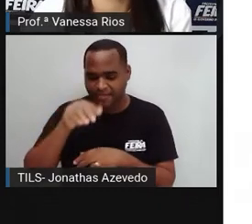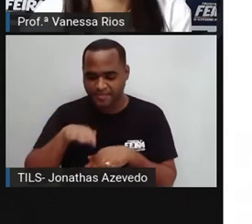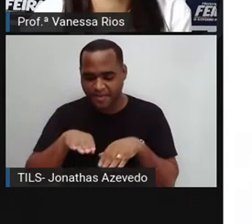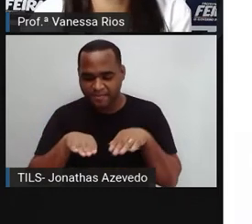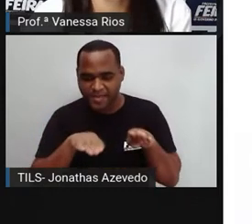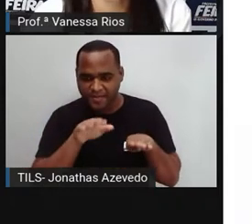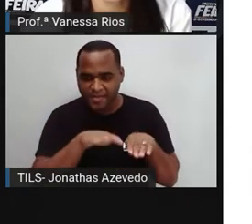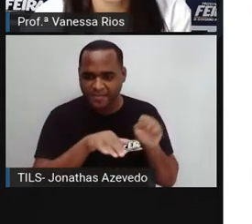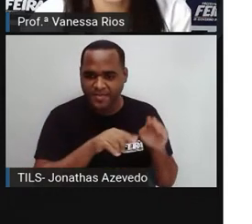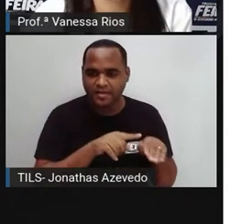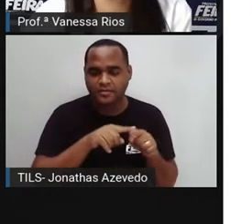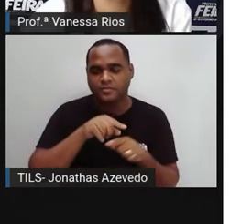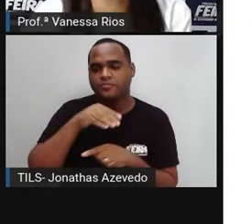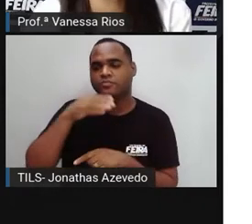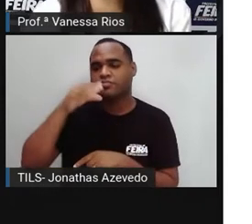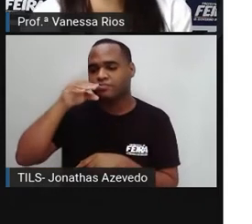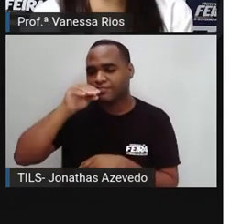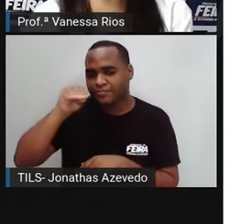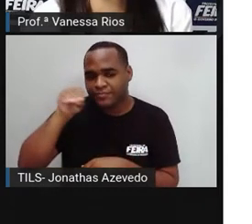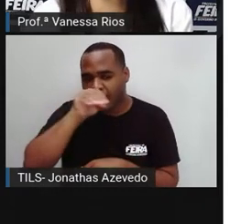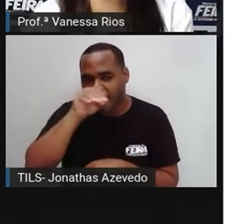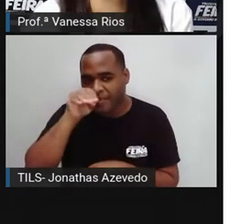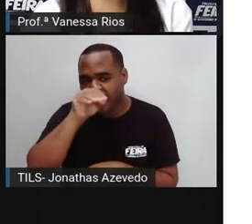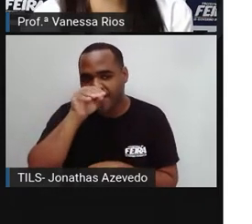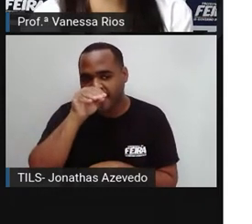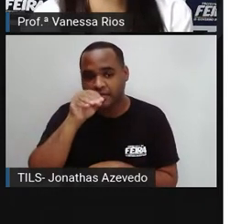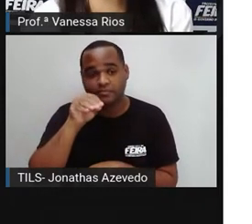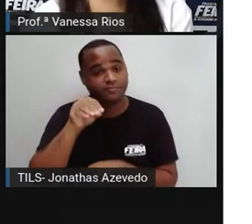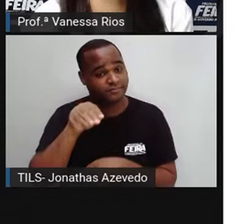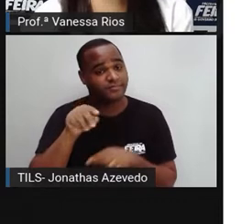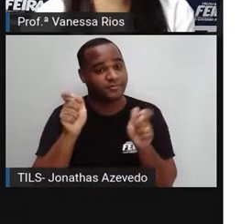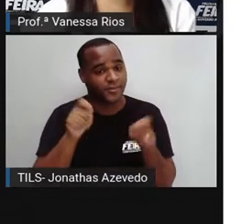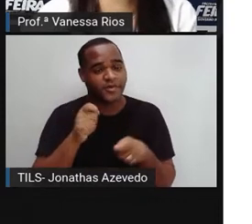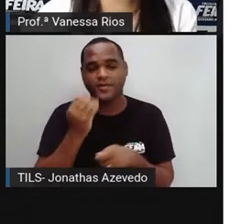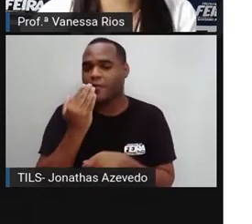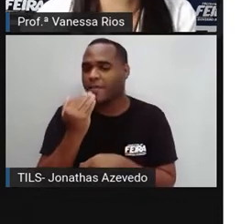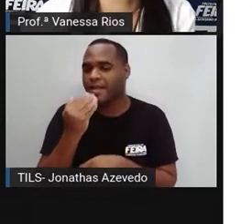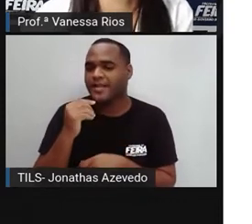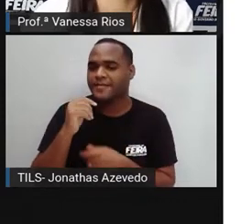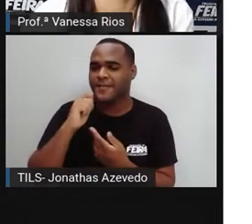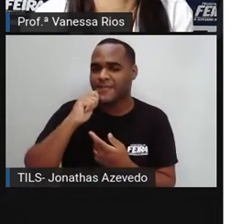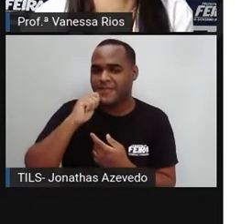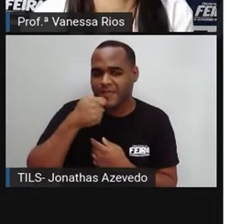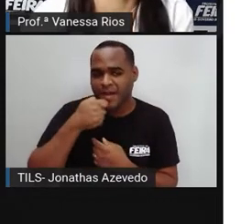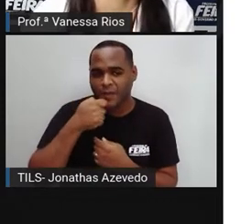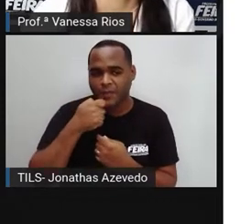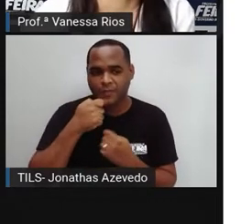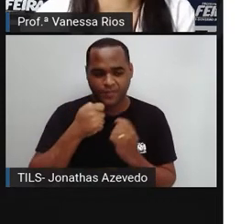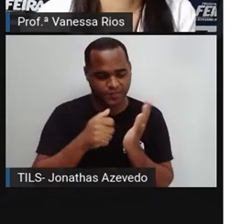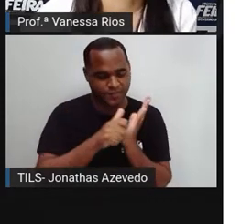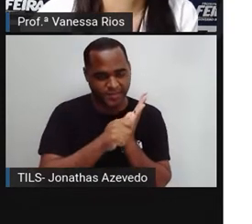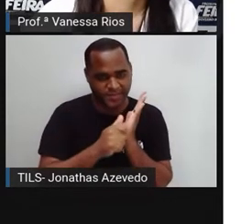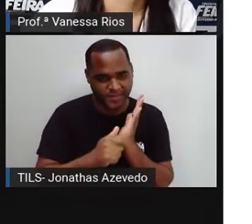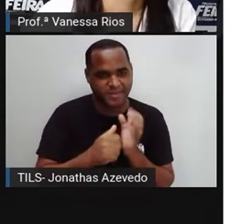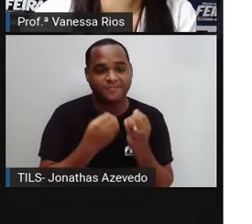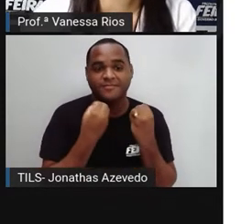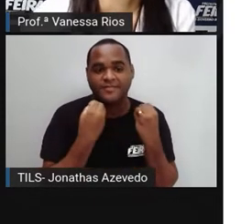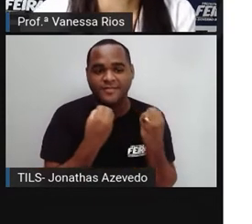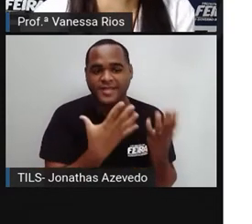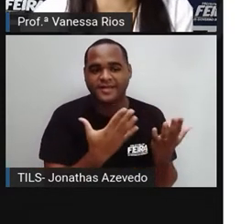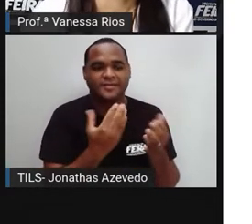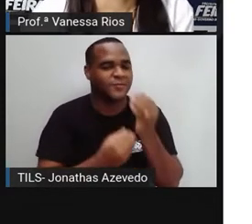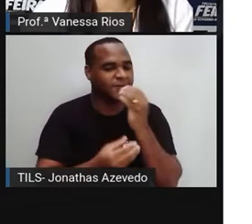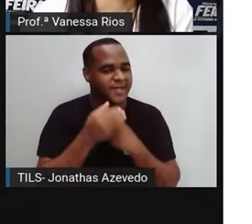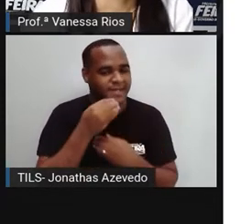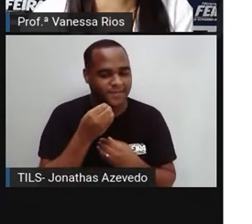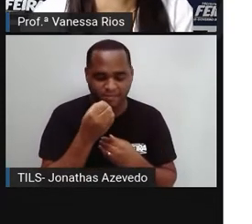gansos e garças e também peixes. E é permitido levar alimentos como pão e milho, por exemplo, para alimentá-los. E